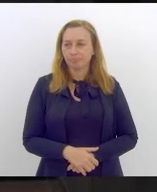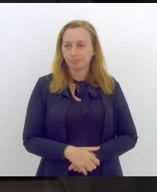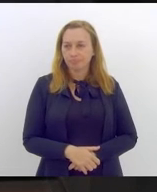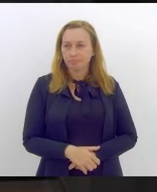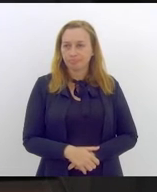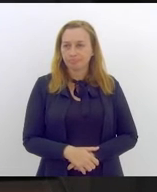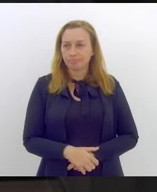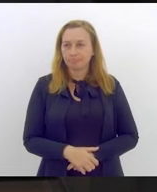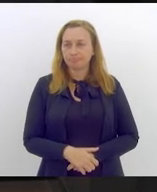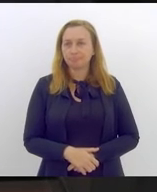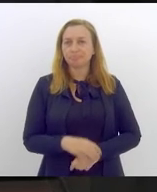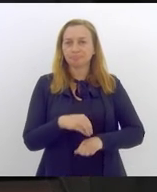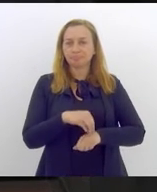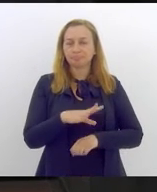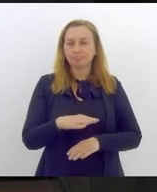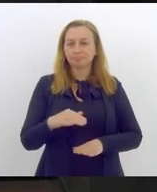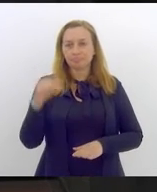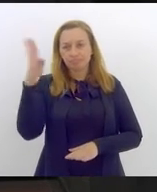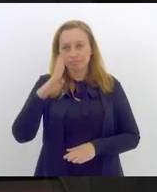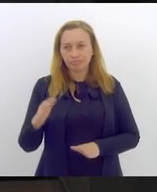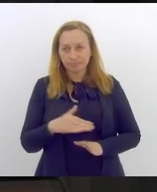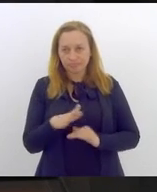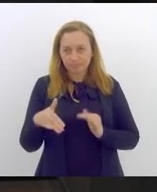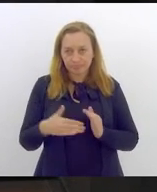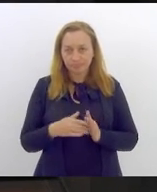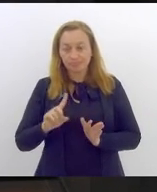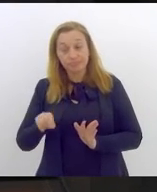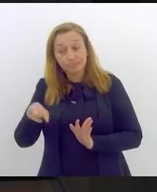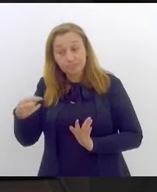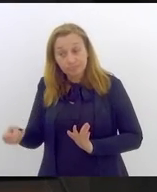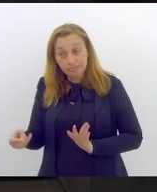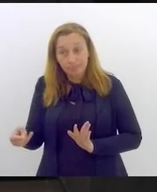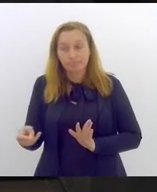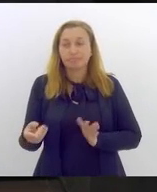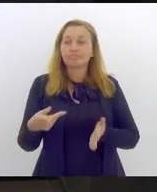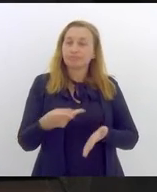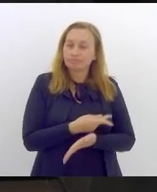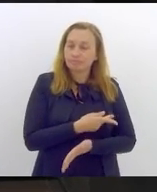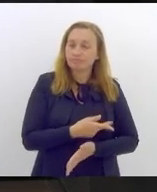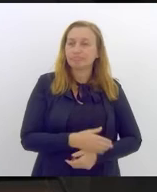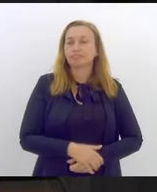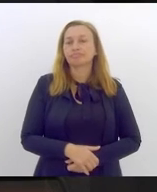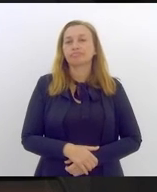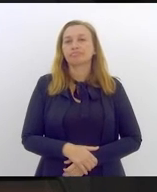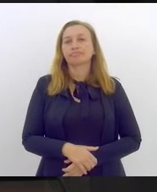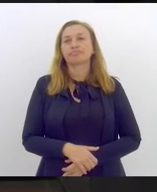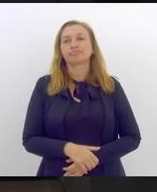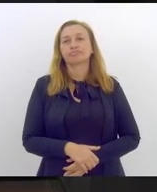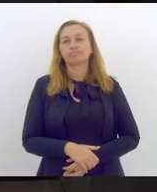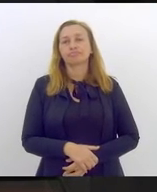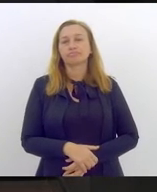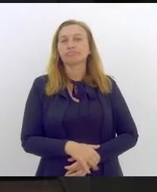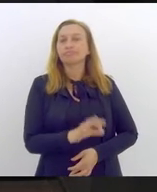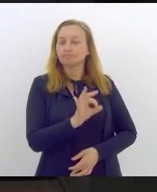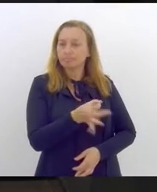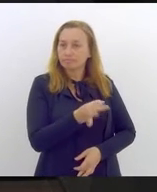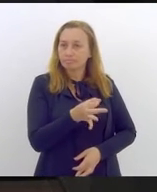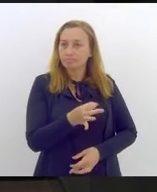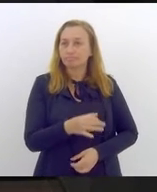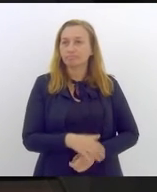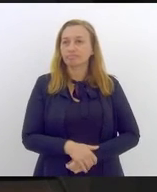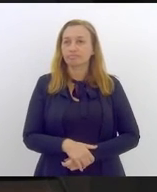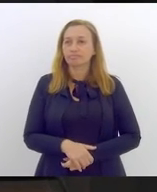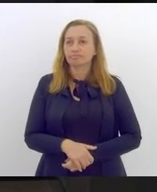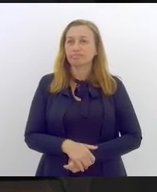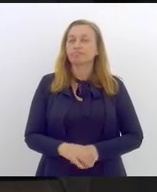indicadores para o Brasil inteiro e depois aquilo que tá acontecendo e exatamente por causa